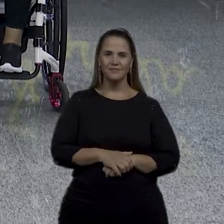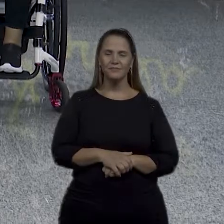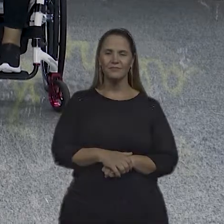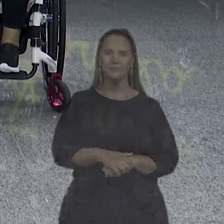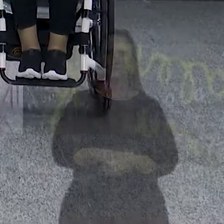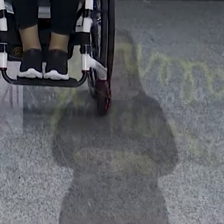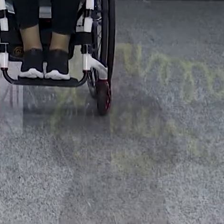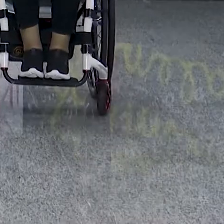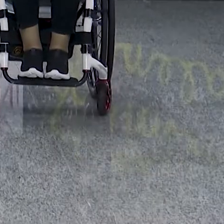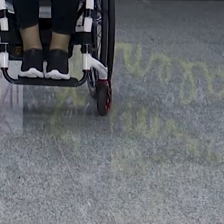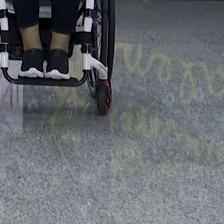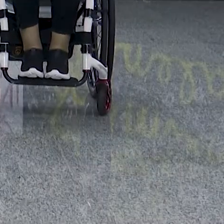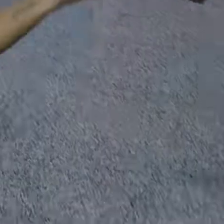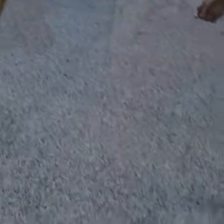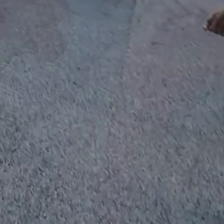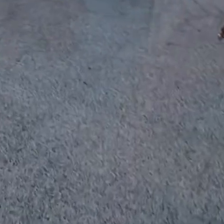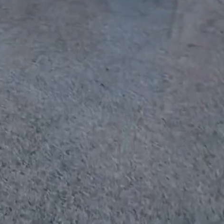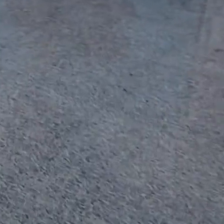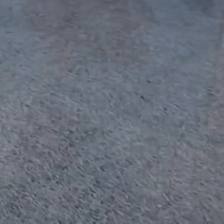Música